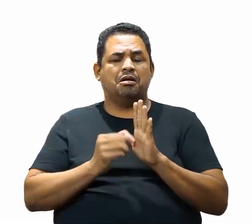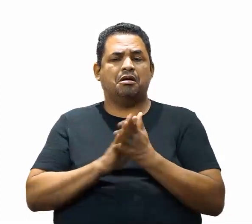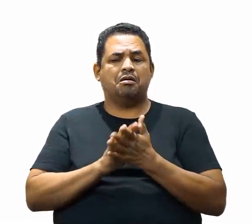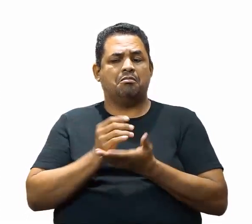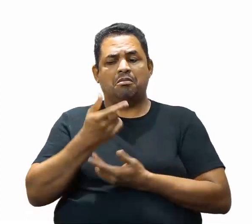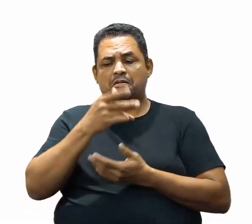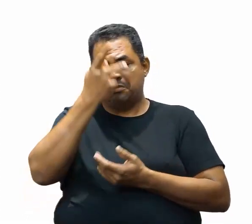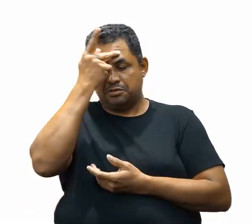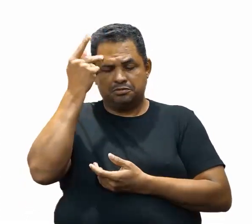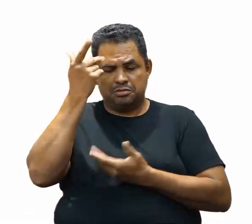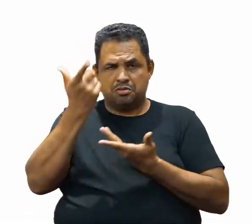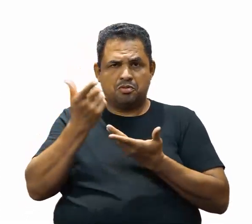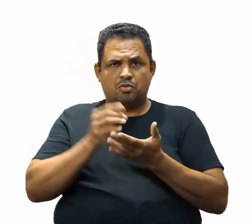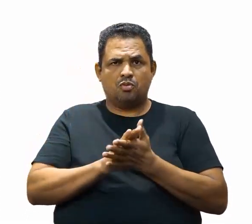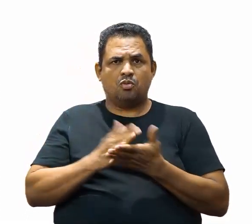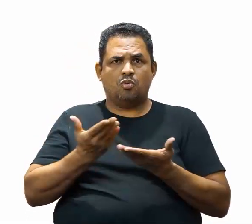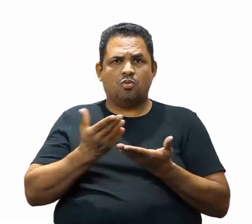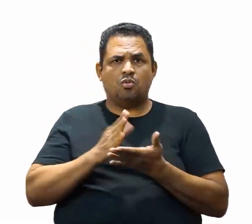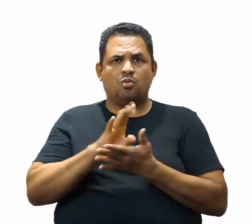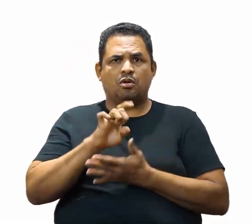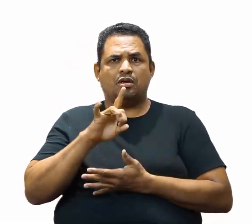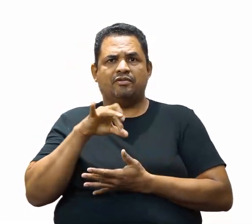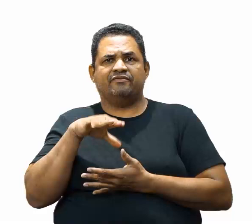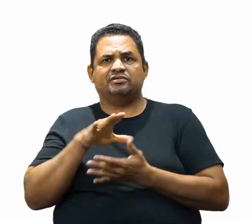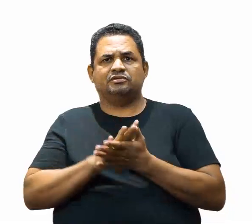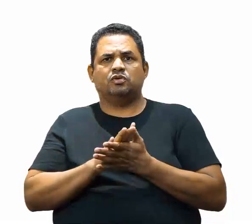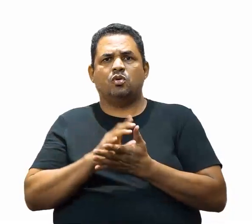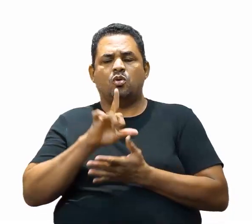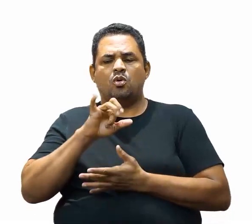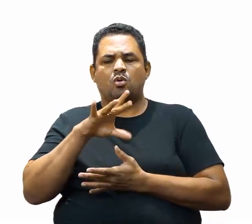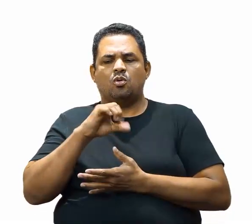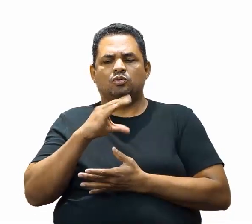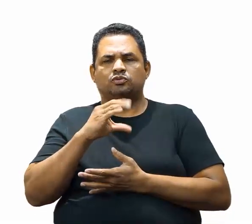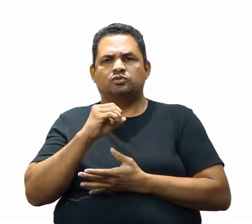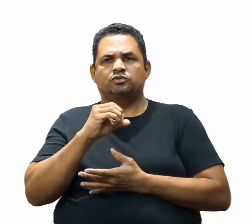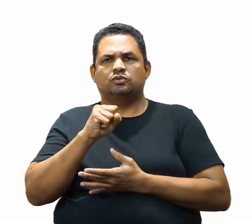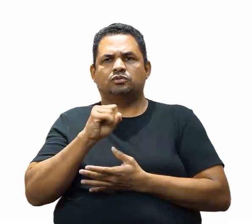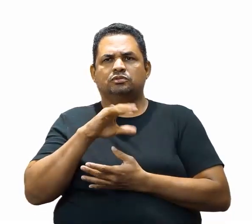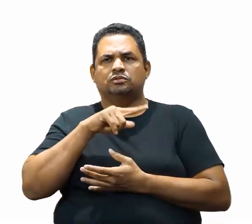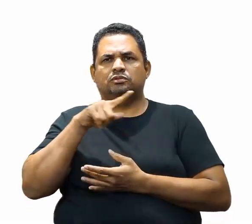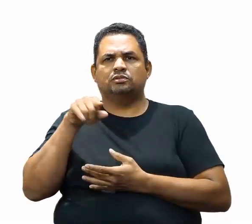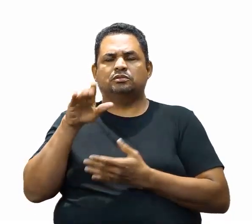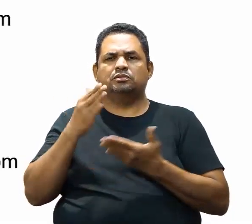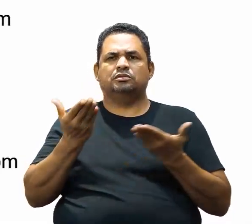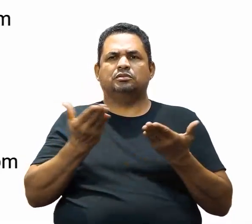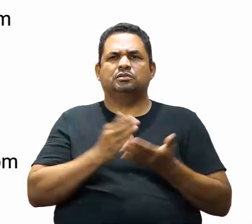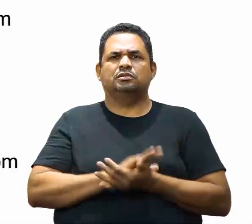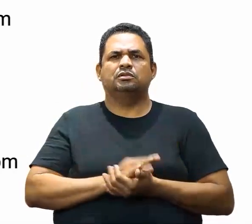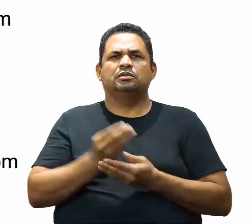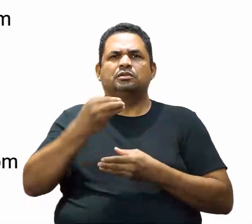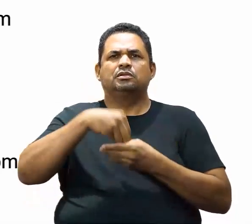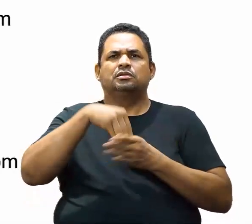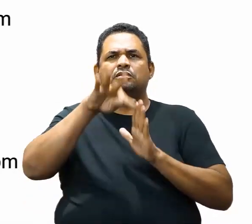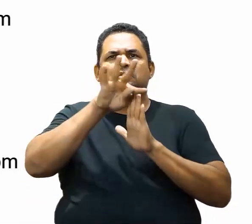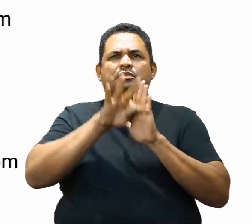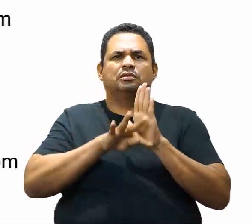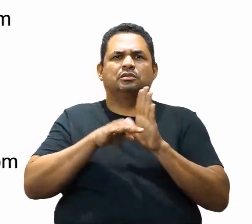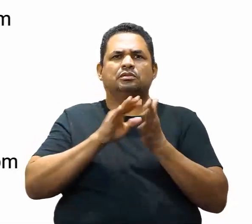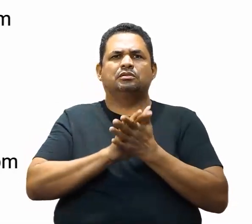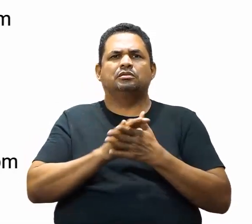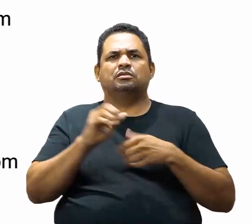algo ou em locuções. Então, ele tem esse uso também em locuções dentro do texto.